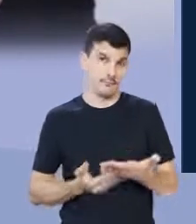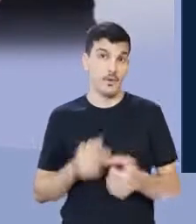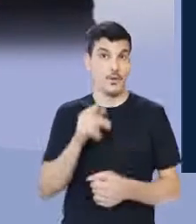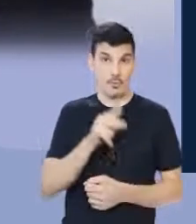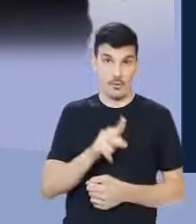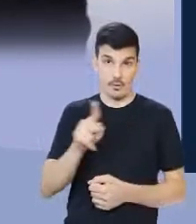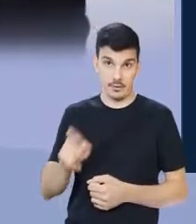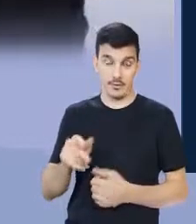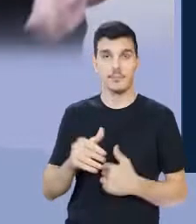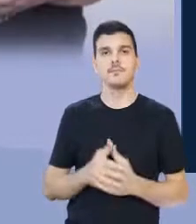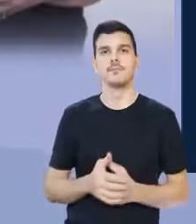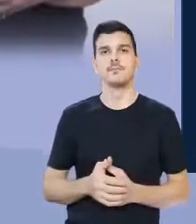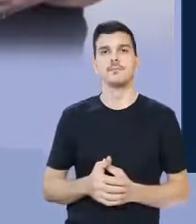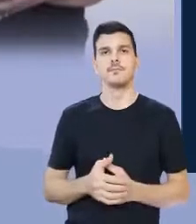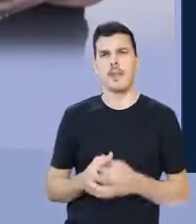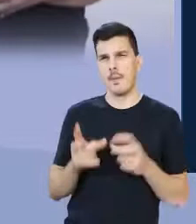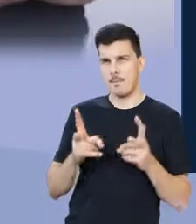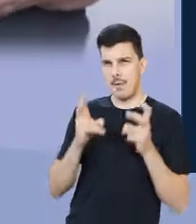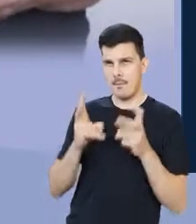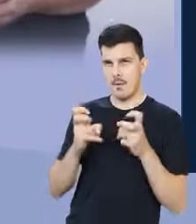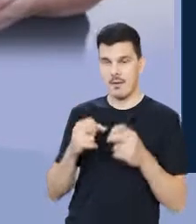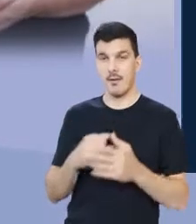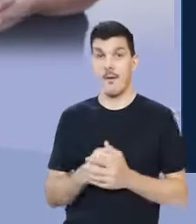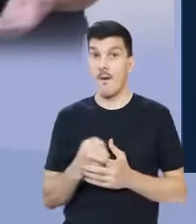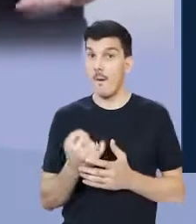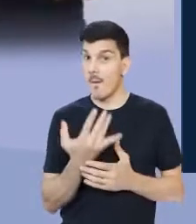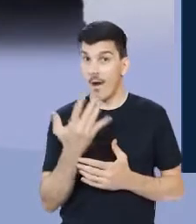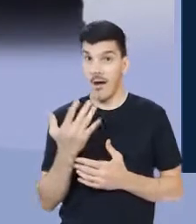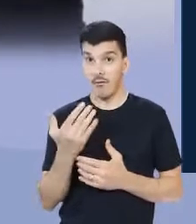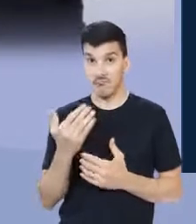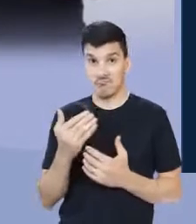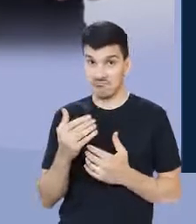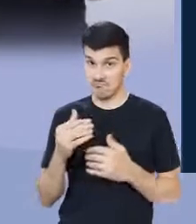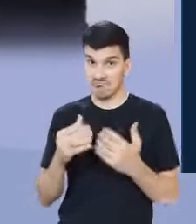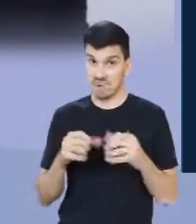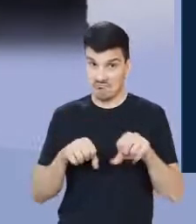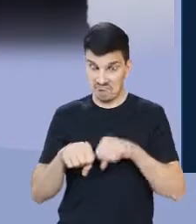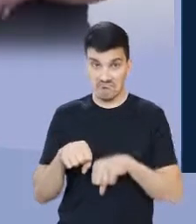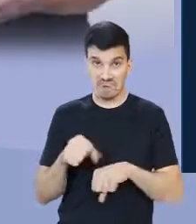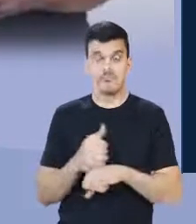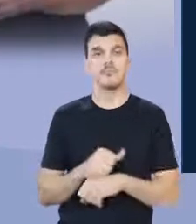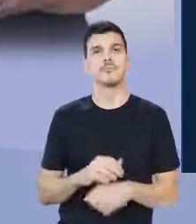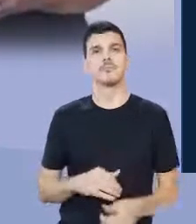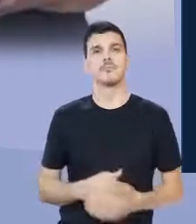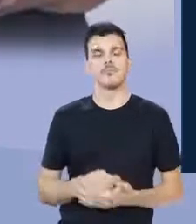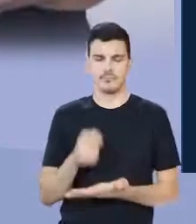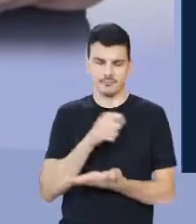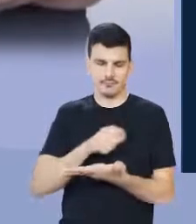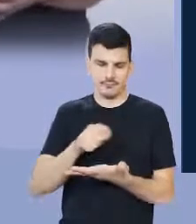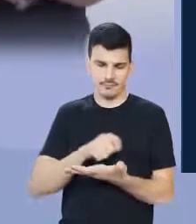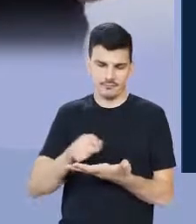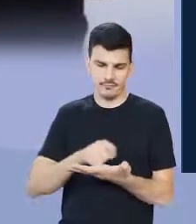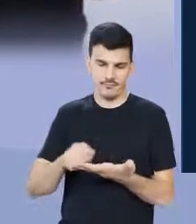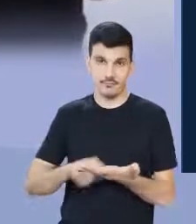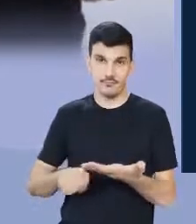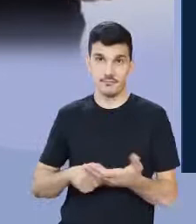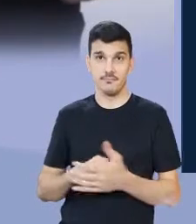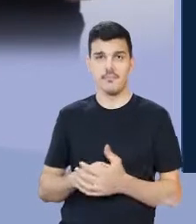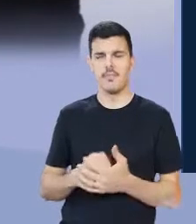crítico, professor. Está percebendo quantos talentos? Leminski